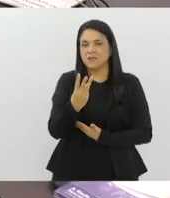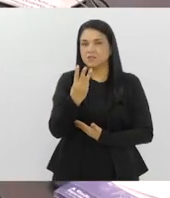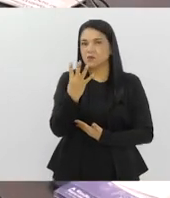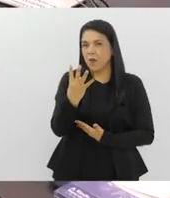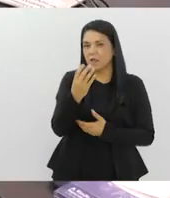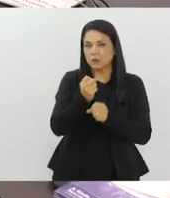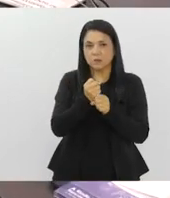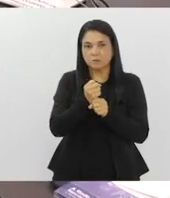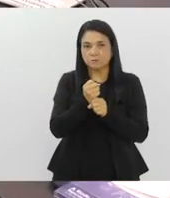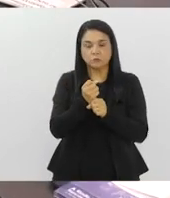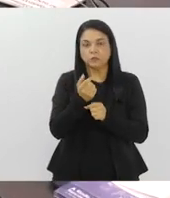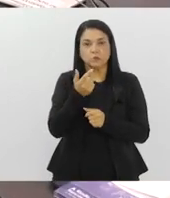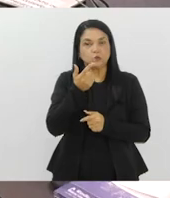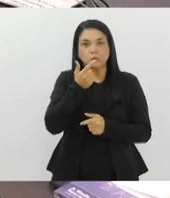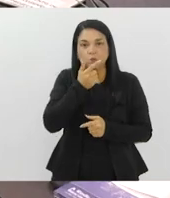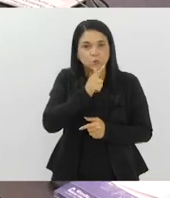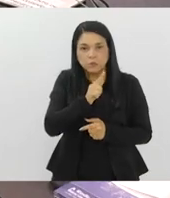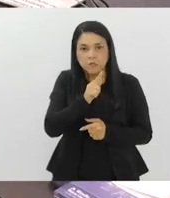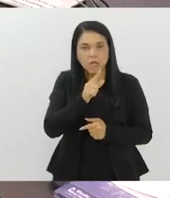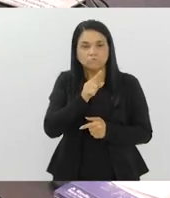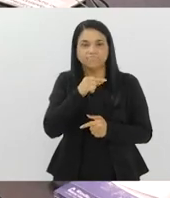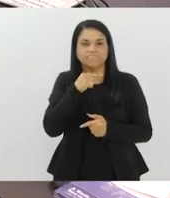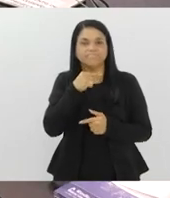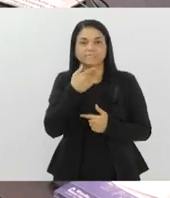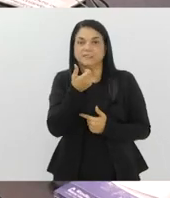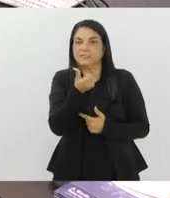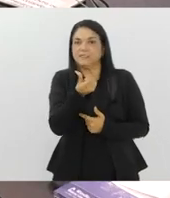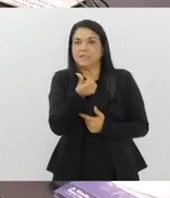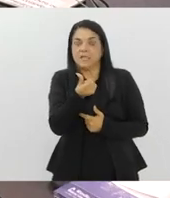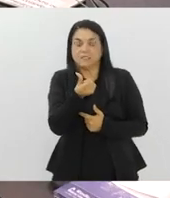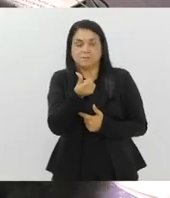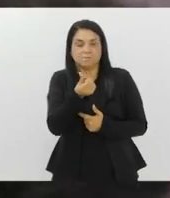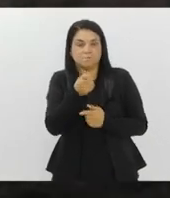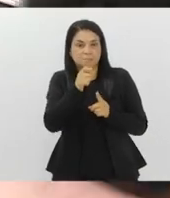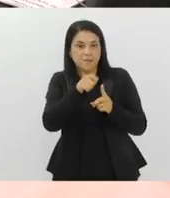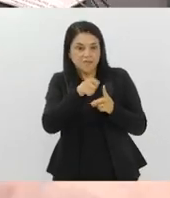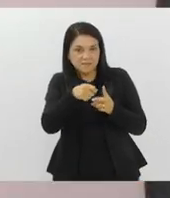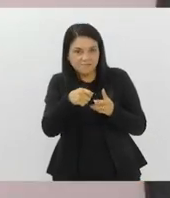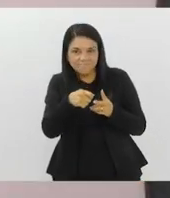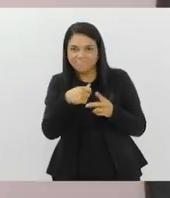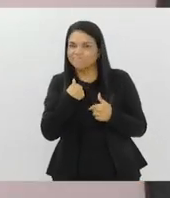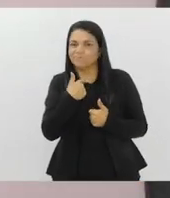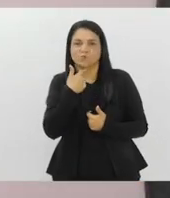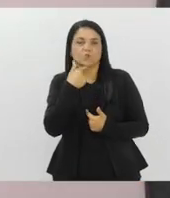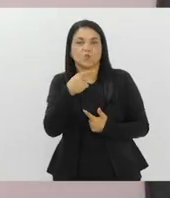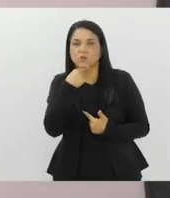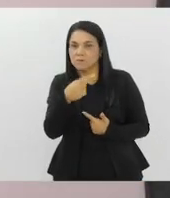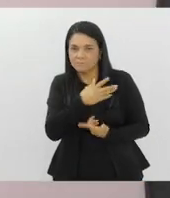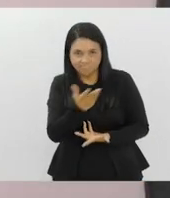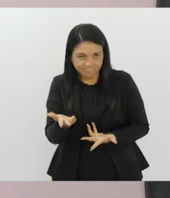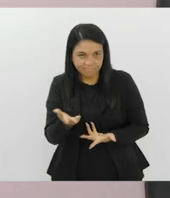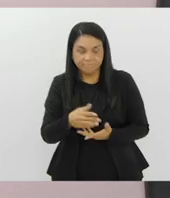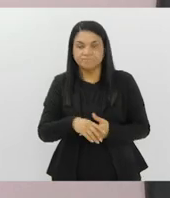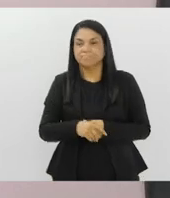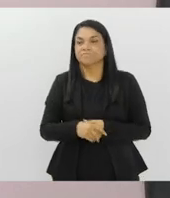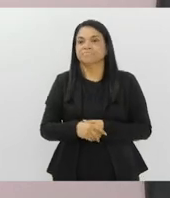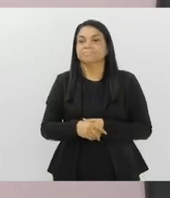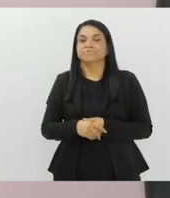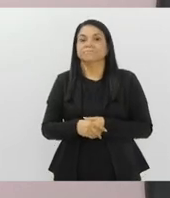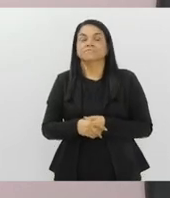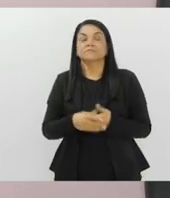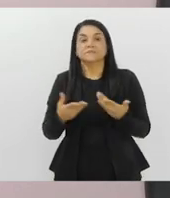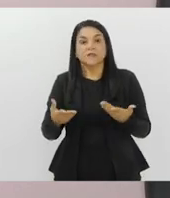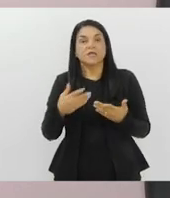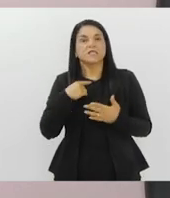não conseguem amamentar exclusivamente por 6 meses. O que isso nos diz? Embora ainda haja interesse